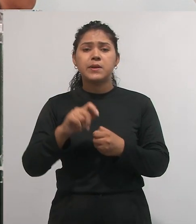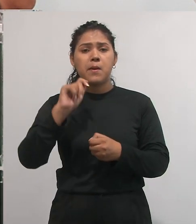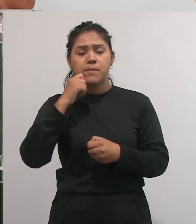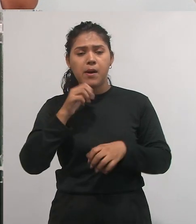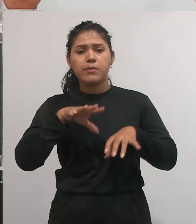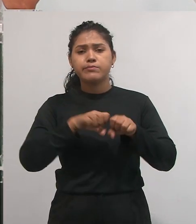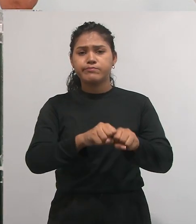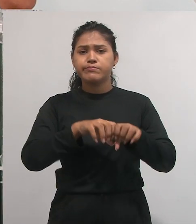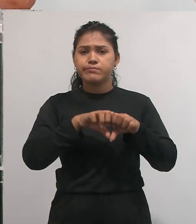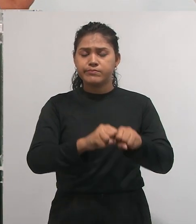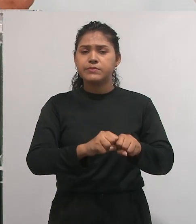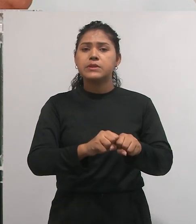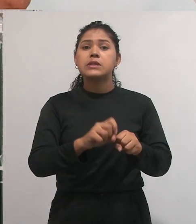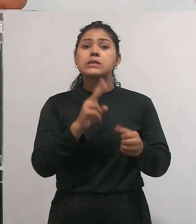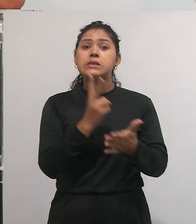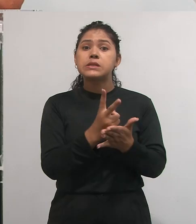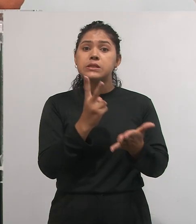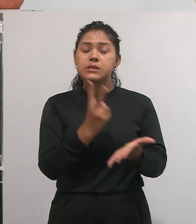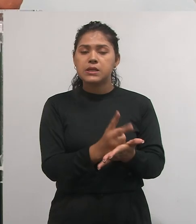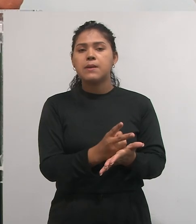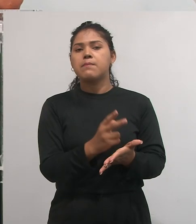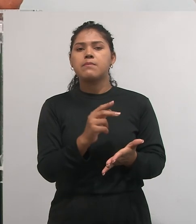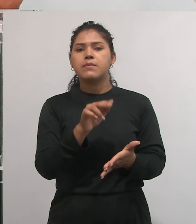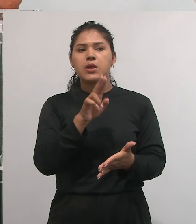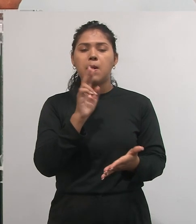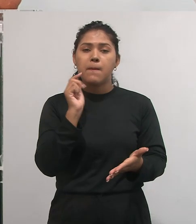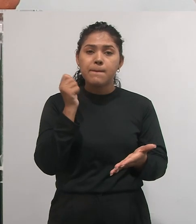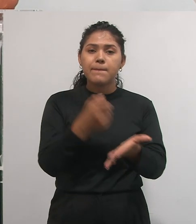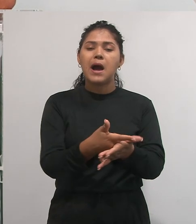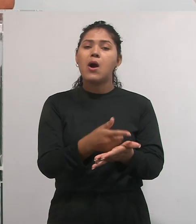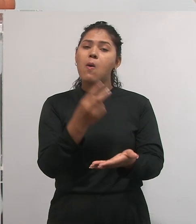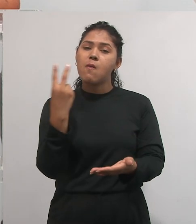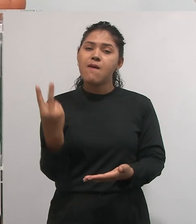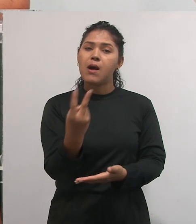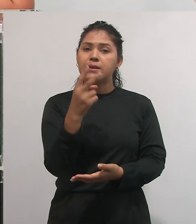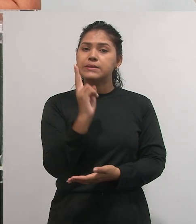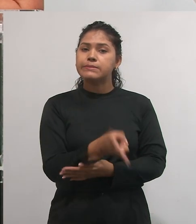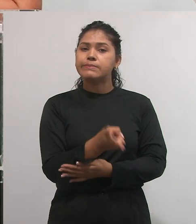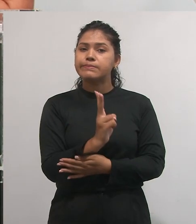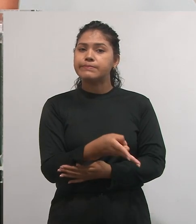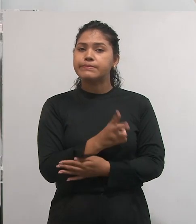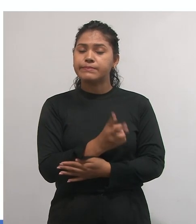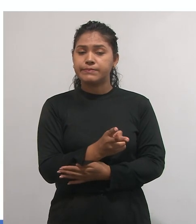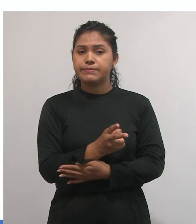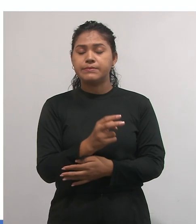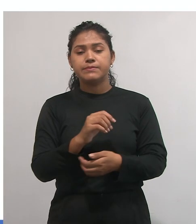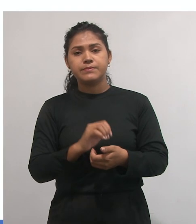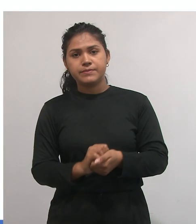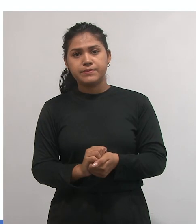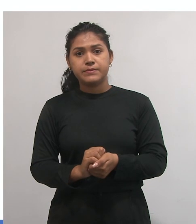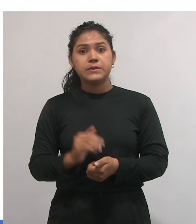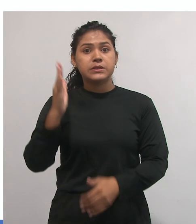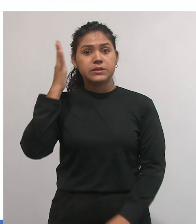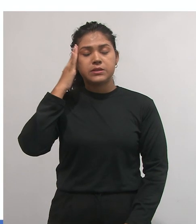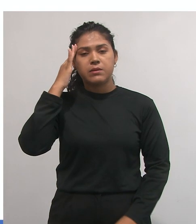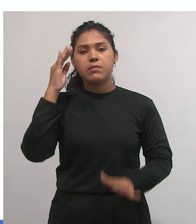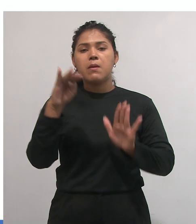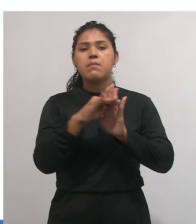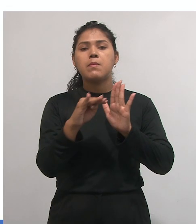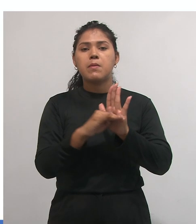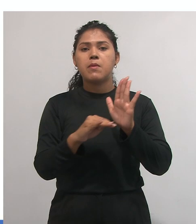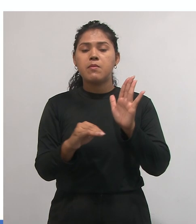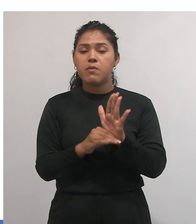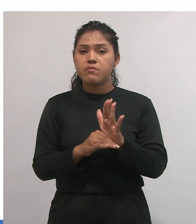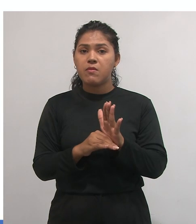que eu produzir, serão fixos, não irão mudar o valor, certo? Definir o critério de rateio